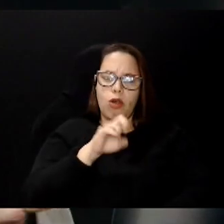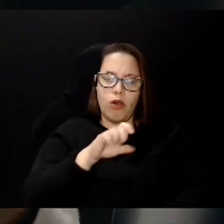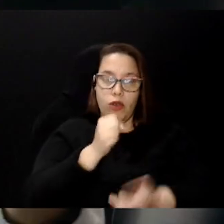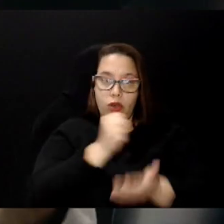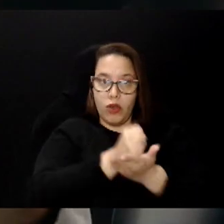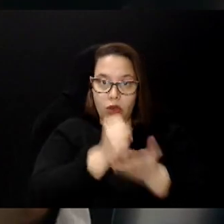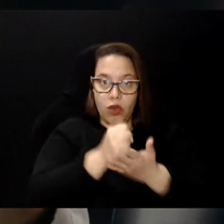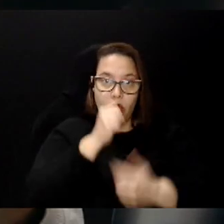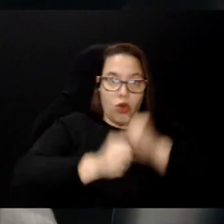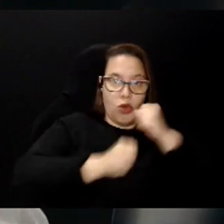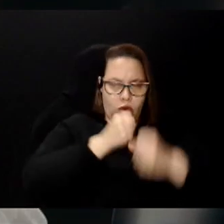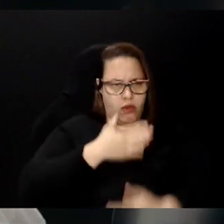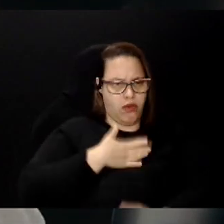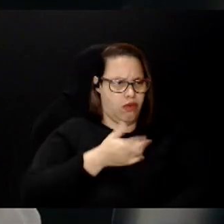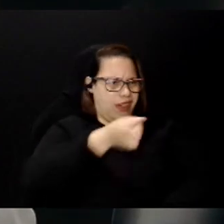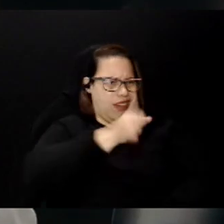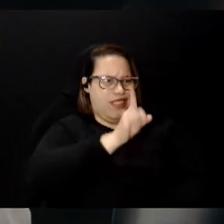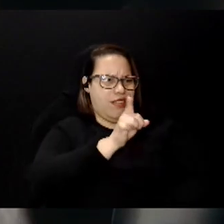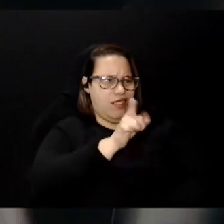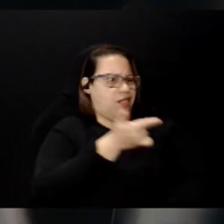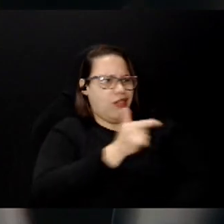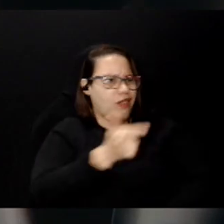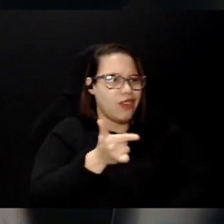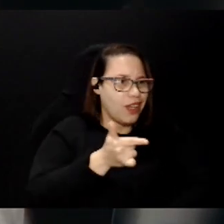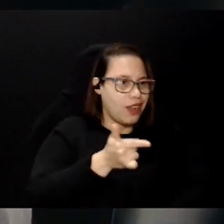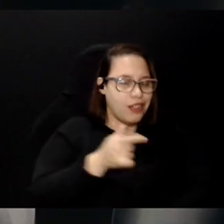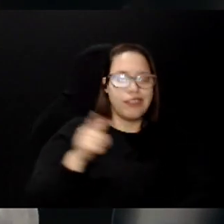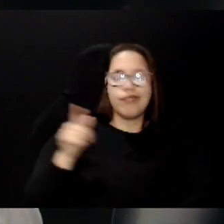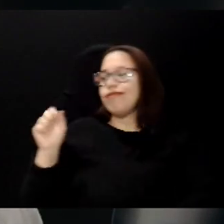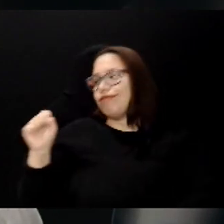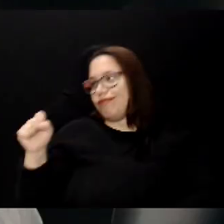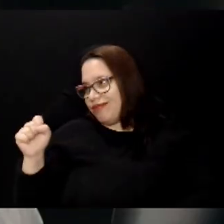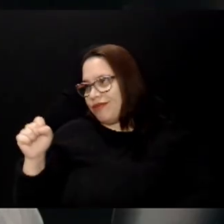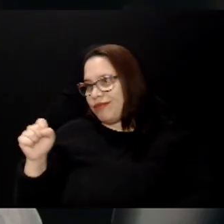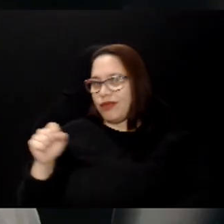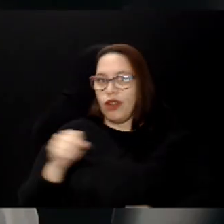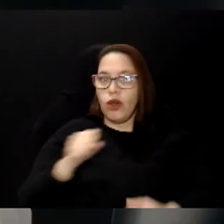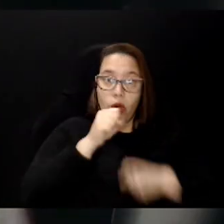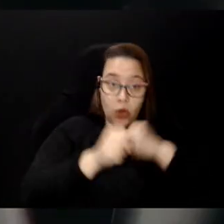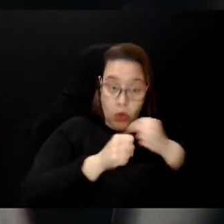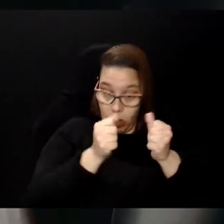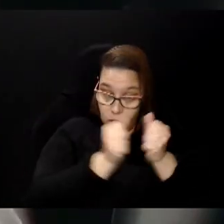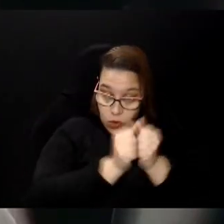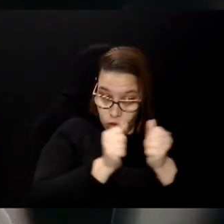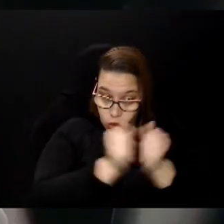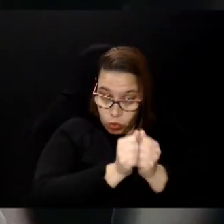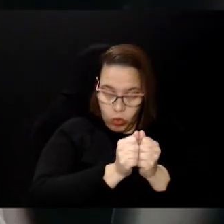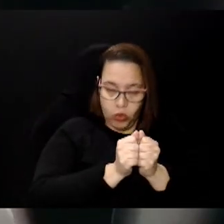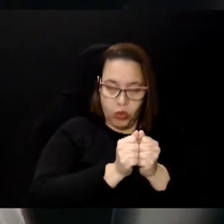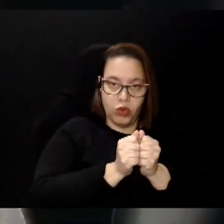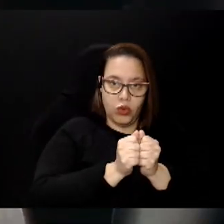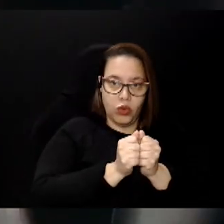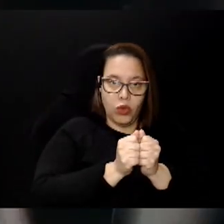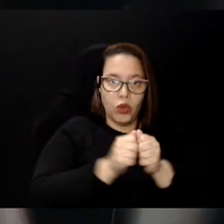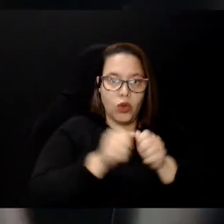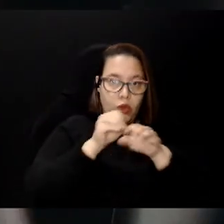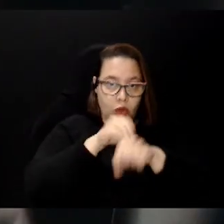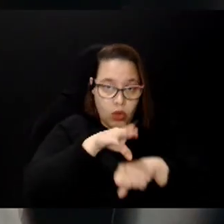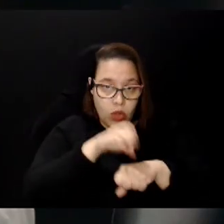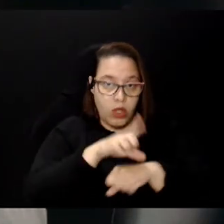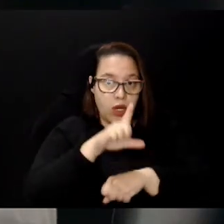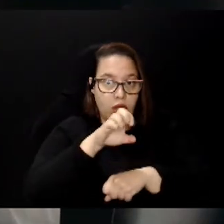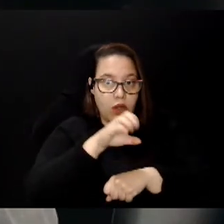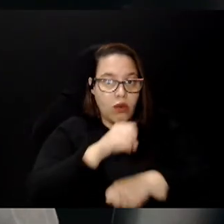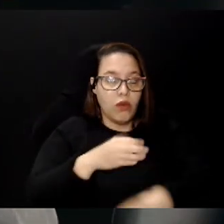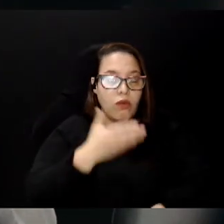Não, isso não existe. Né? Ele corre junto com você, te dando dicas. Léo, melhora a respiração.